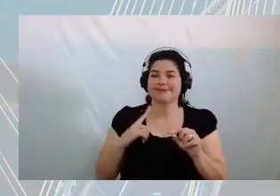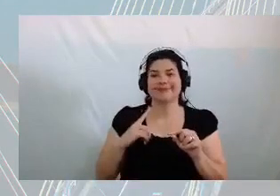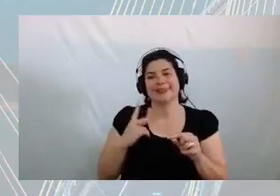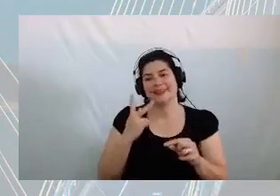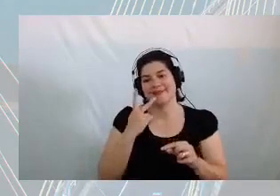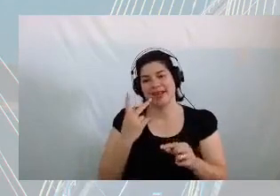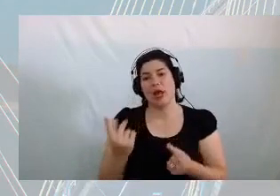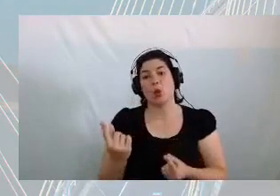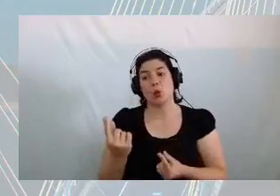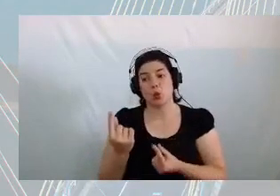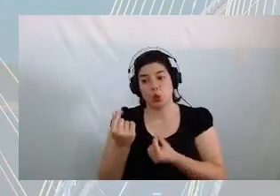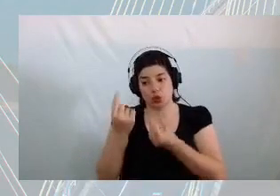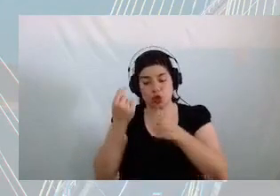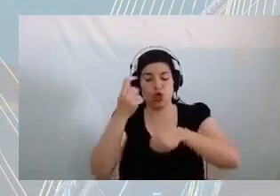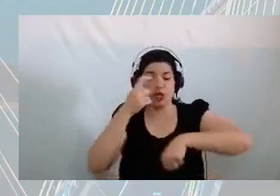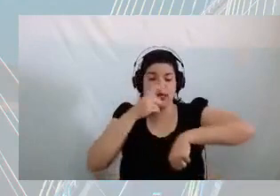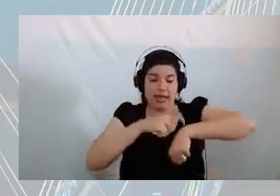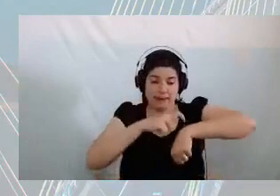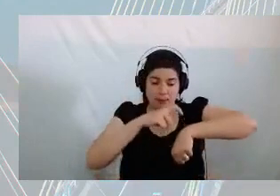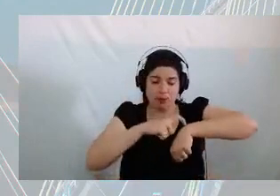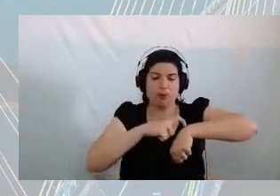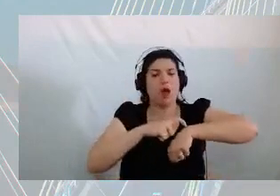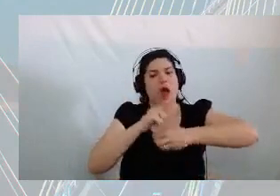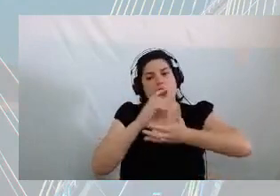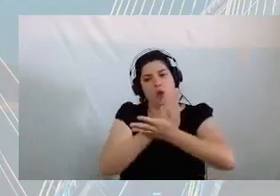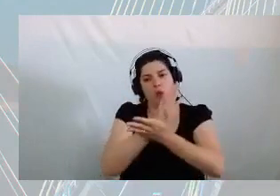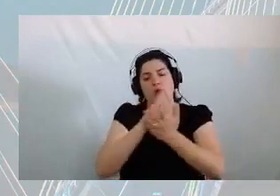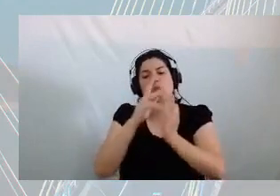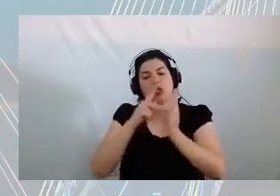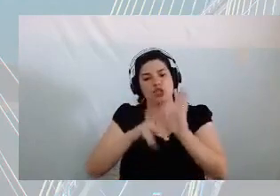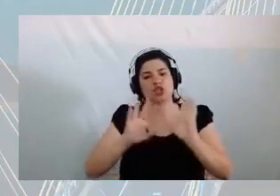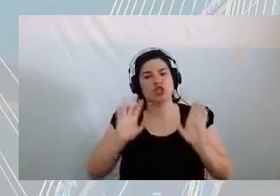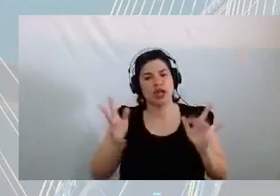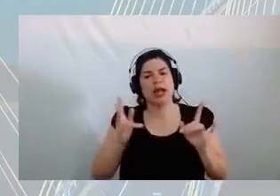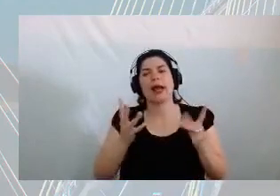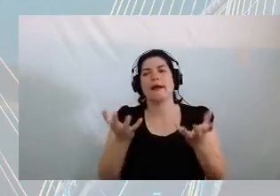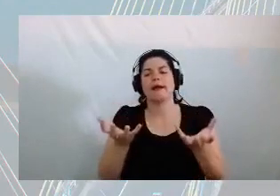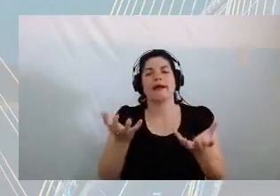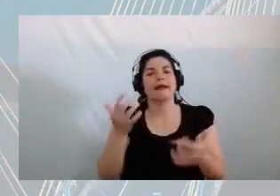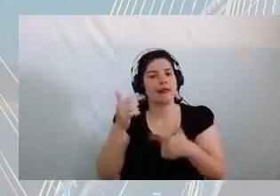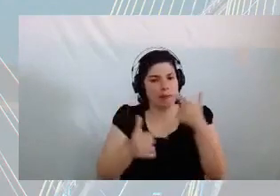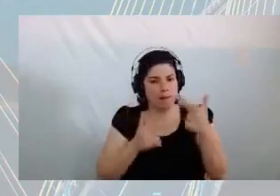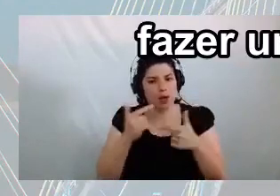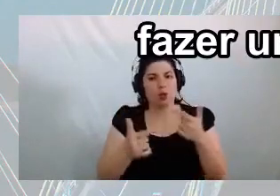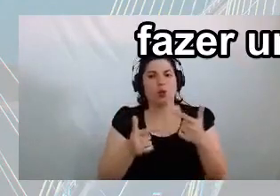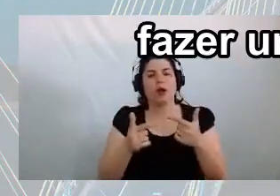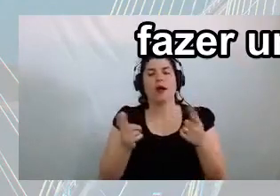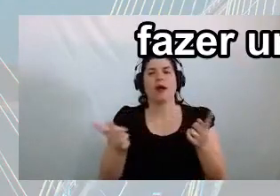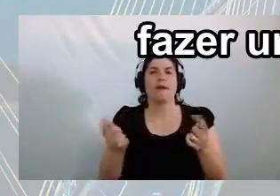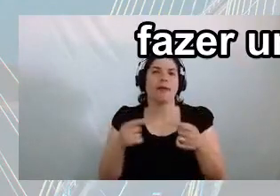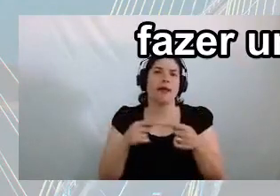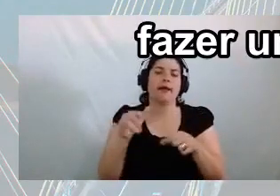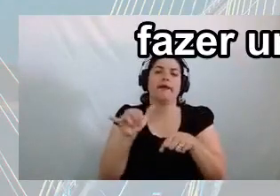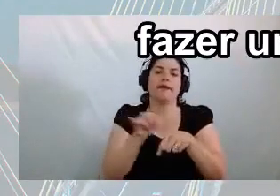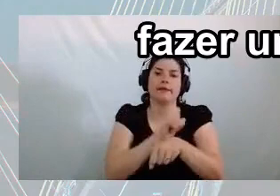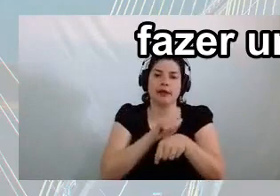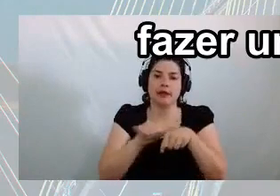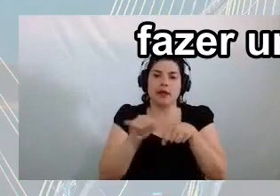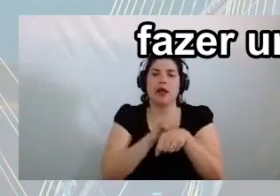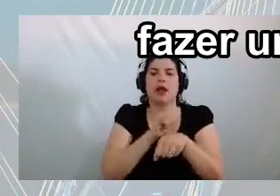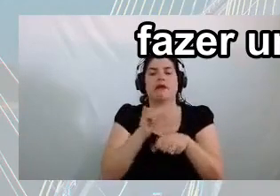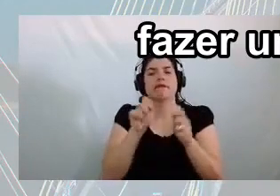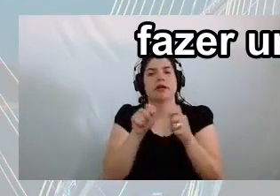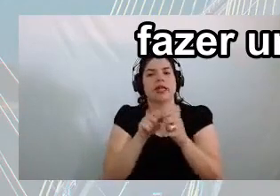custo e tempo, por exemplo, se a gente pegar alguns projetos que a gente buscou trabalhar desde a parte de estratégia, né, fazer um roadmap